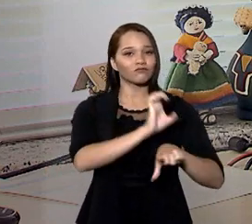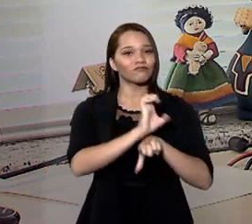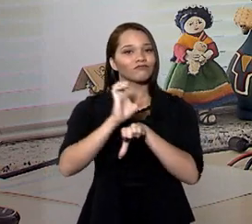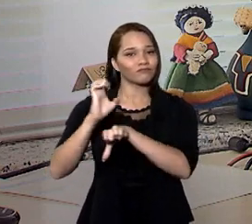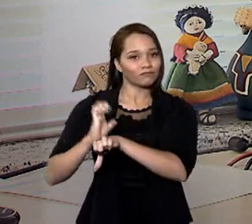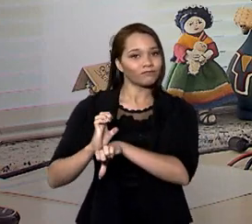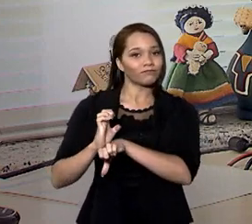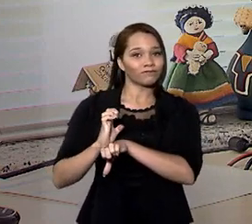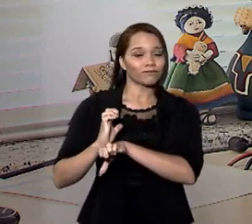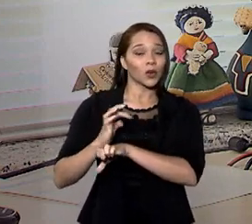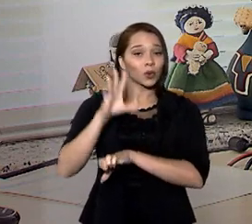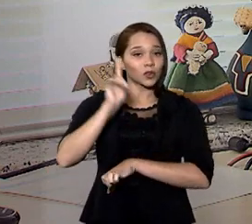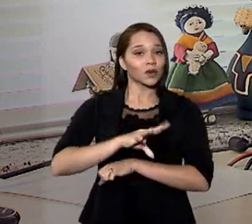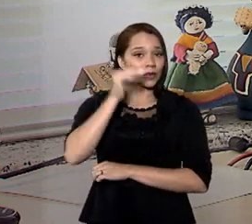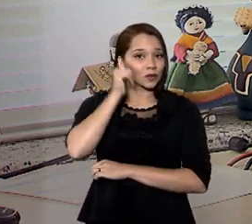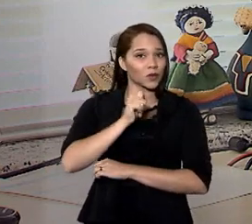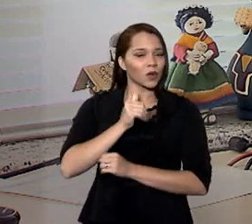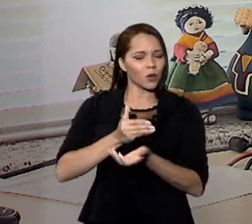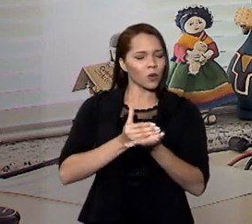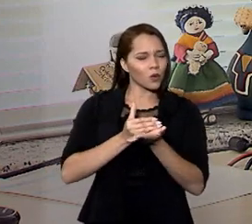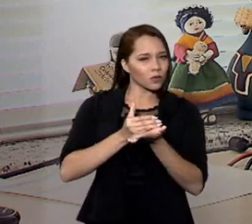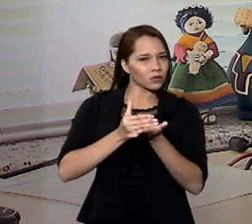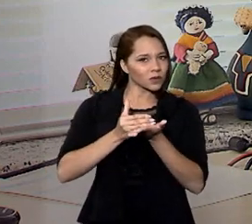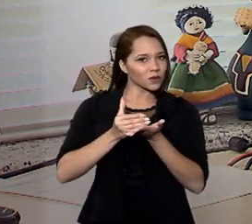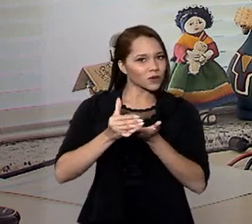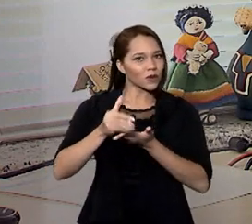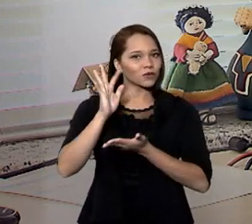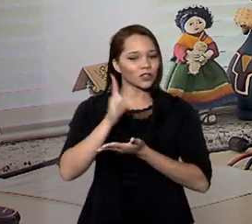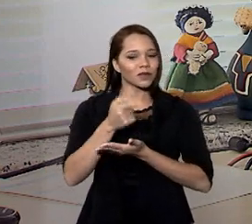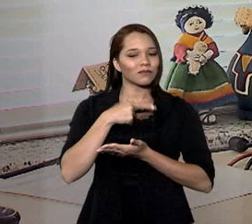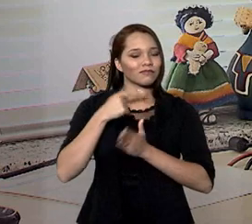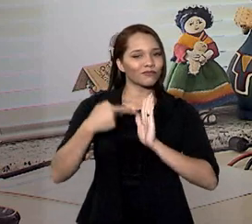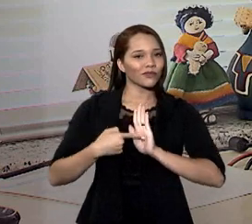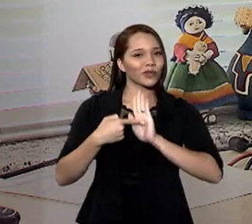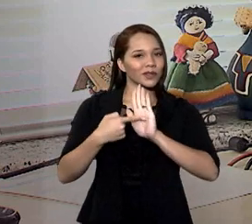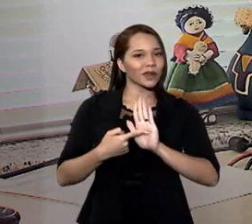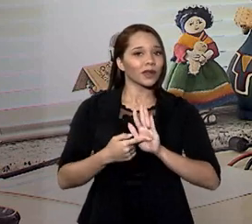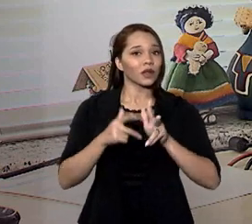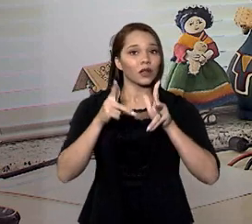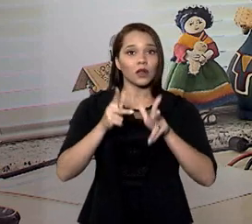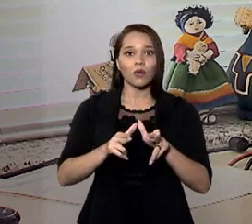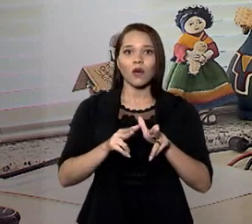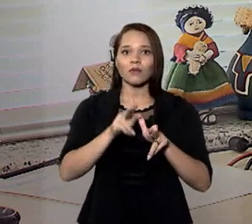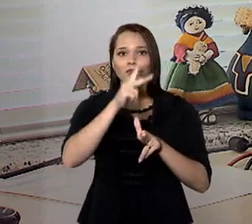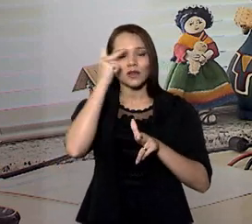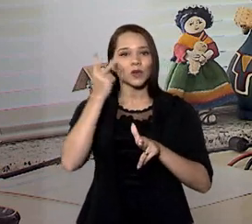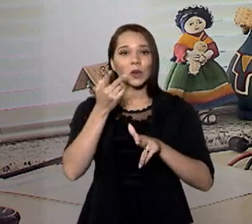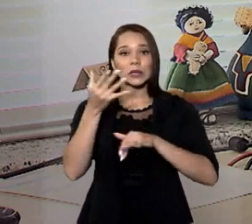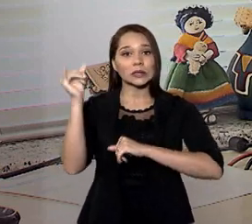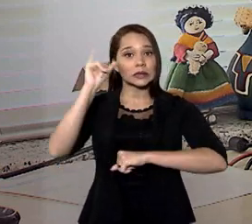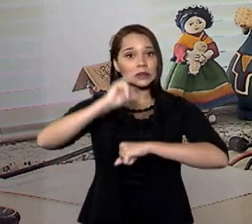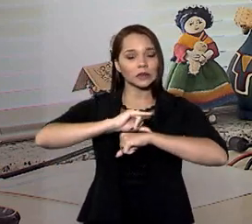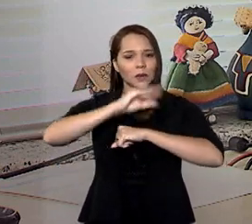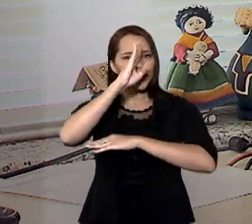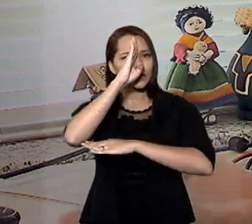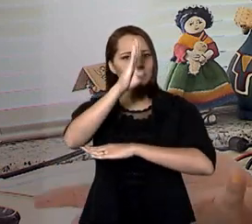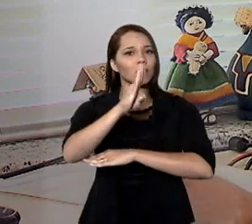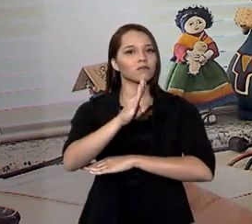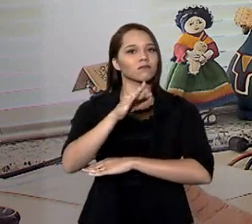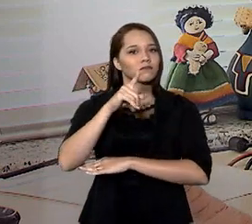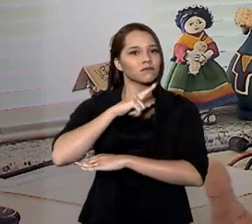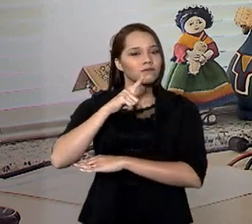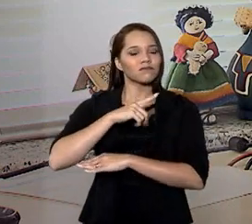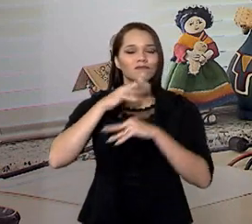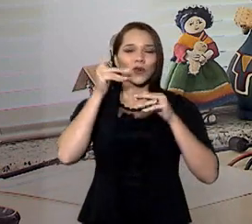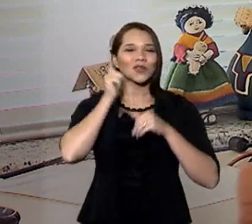os direitos das mulheres começaram a ser refletidos como algo central para se ter a